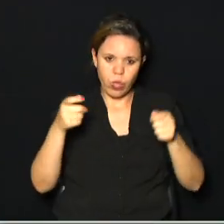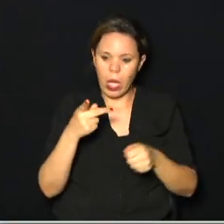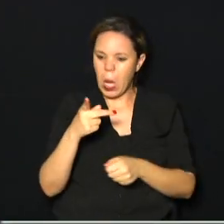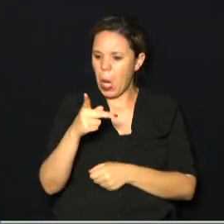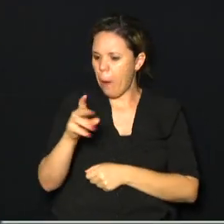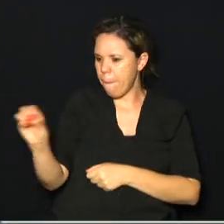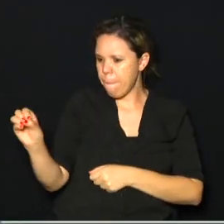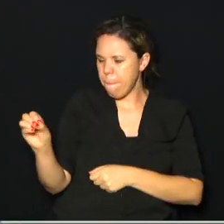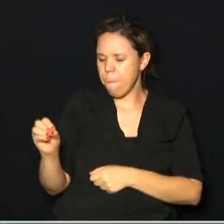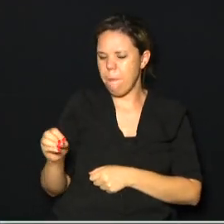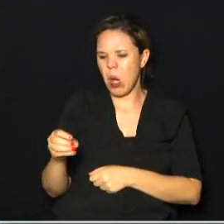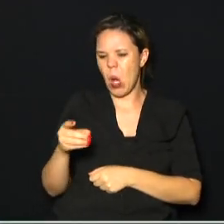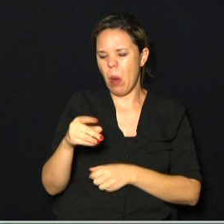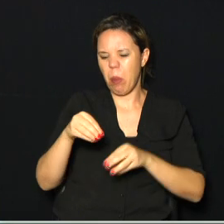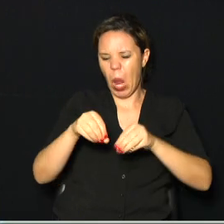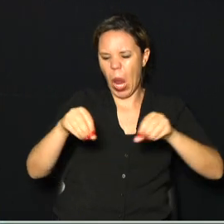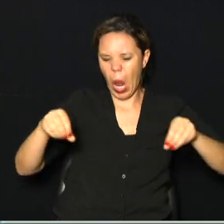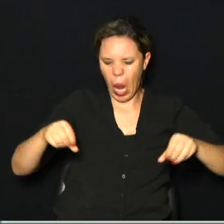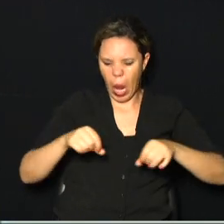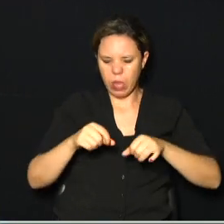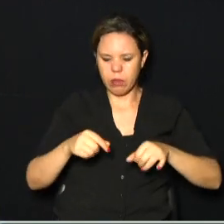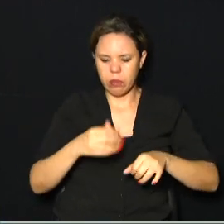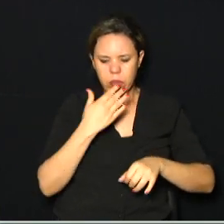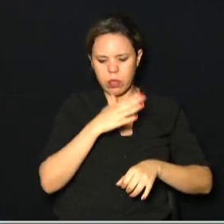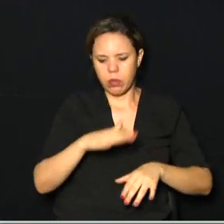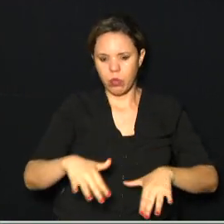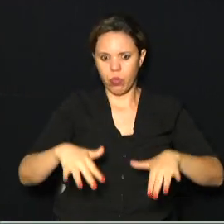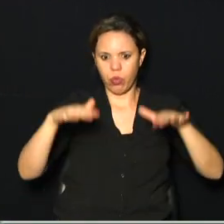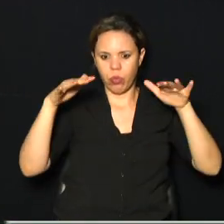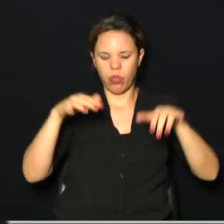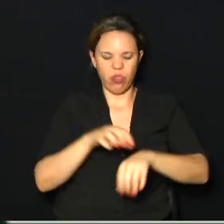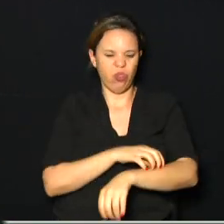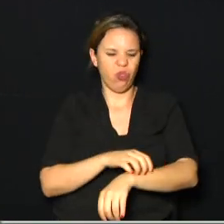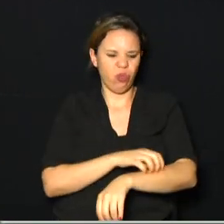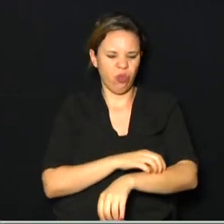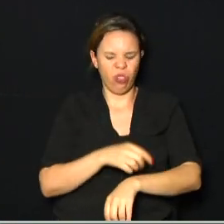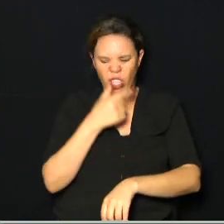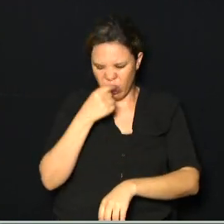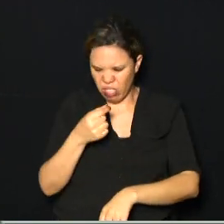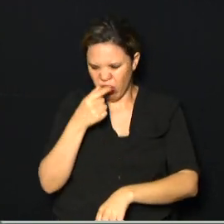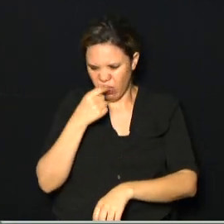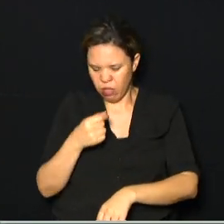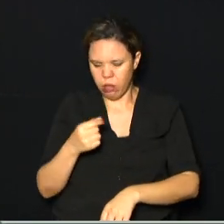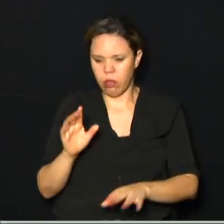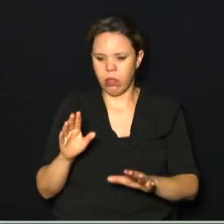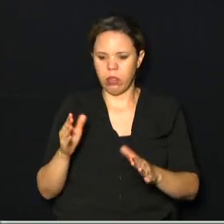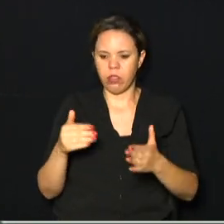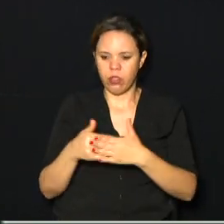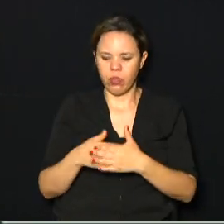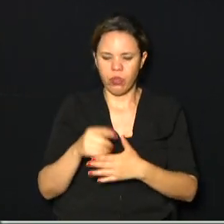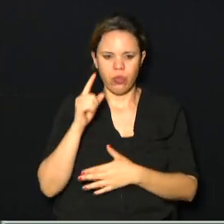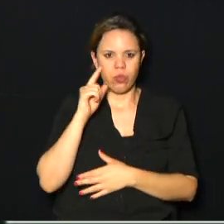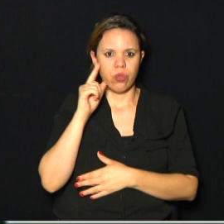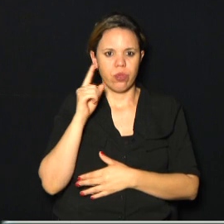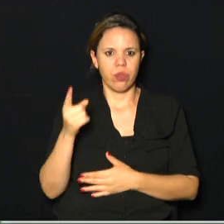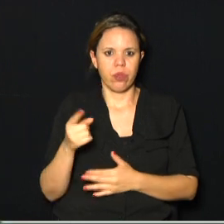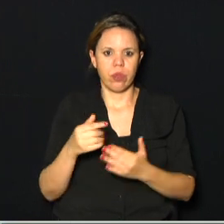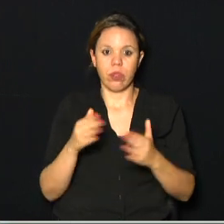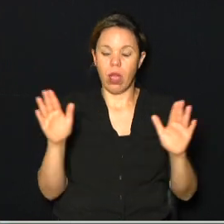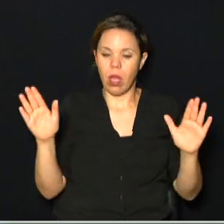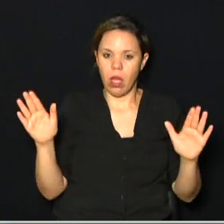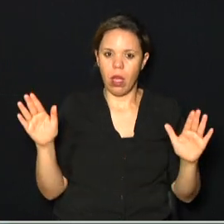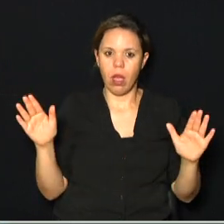parte alérgica, as crianças um pouco maiores. Então, é muito importante, o pessoal se fecha e acha que pode ficar dias fechado, né? De dia